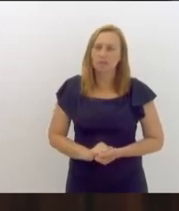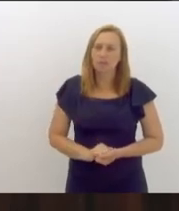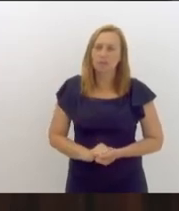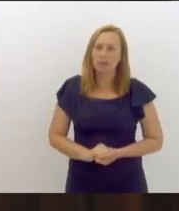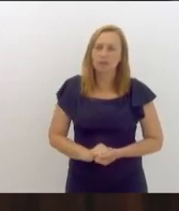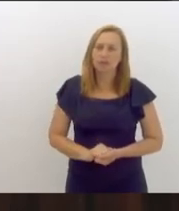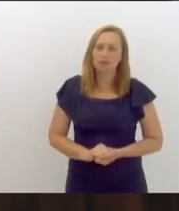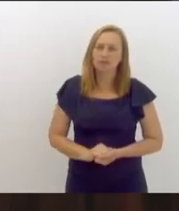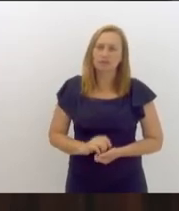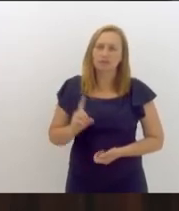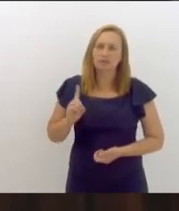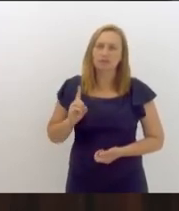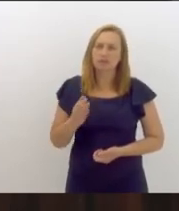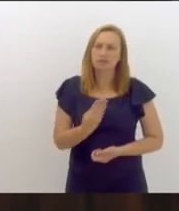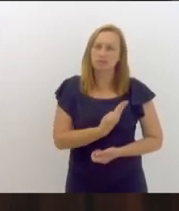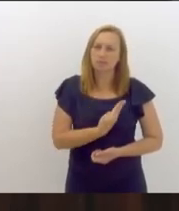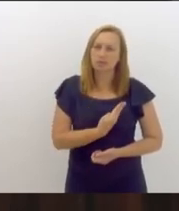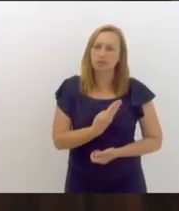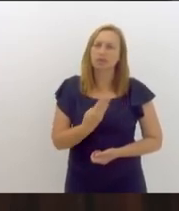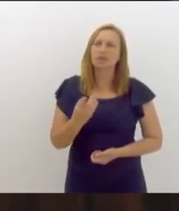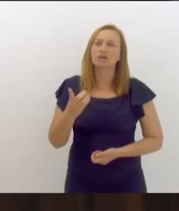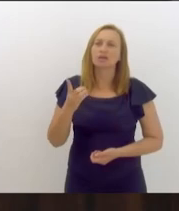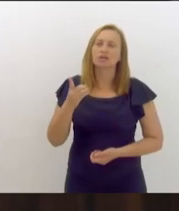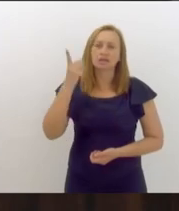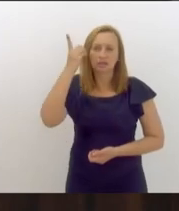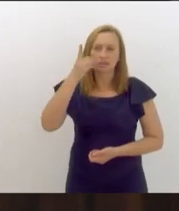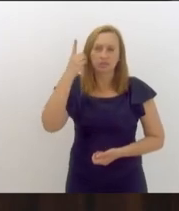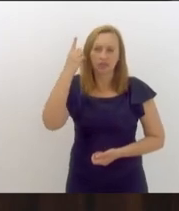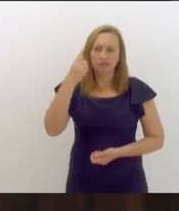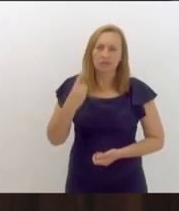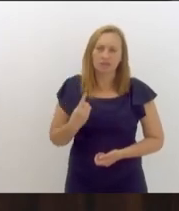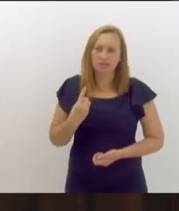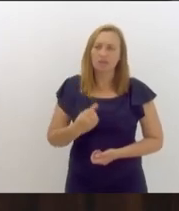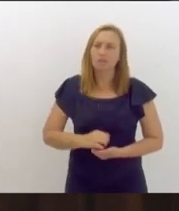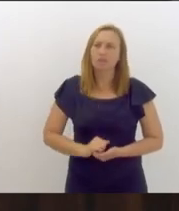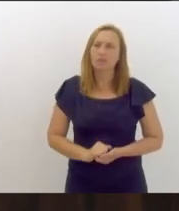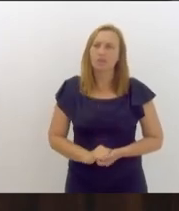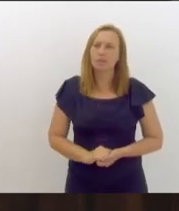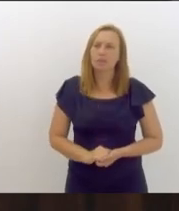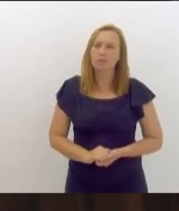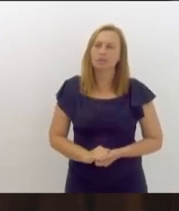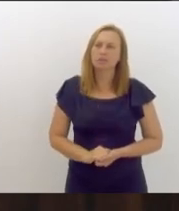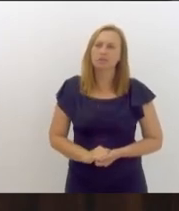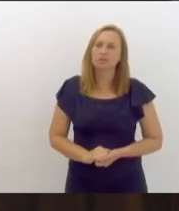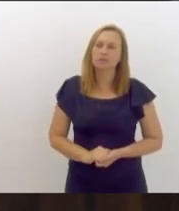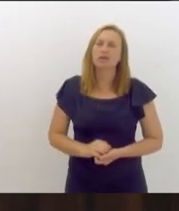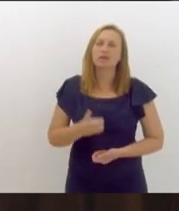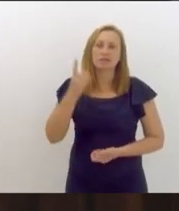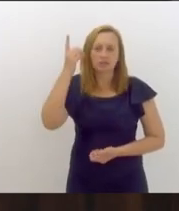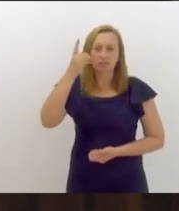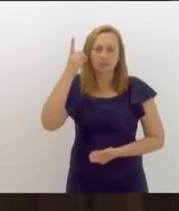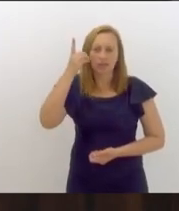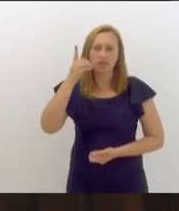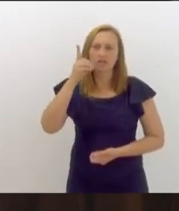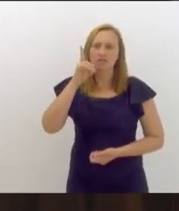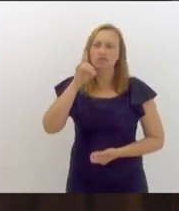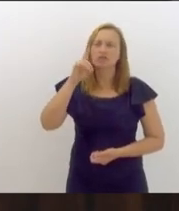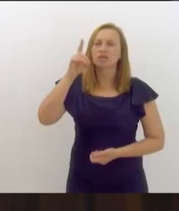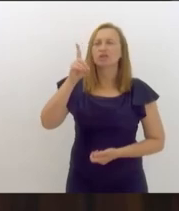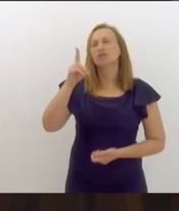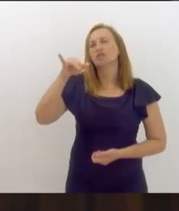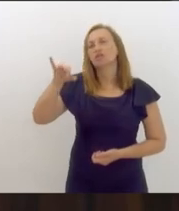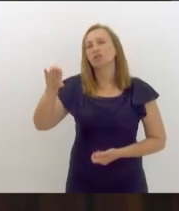deputada danibal Dani Monteiro perdão Dani Monteiro Deputado Dionísio Lins